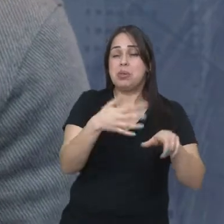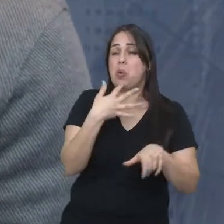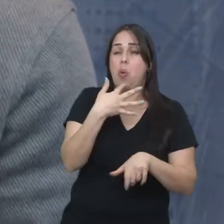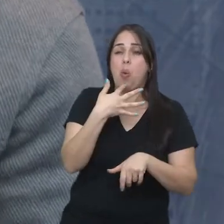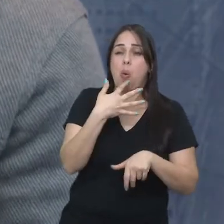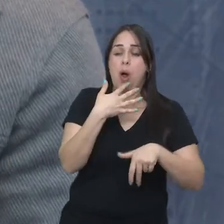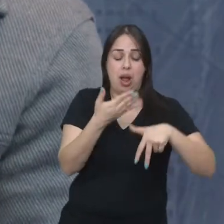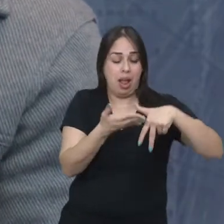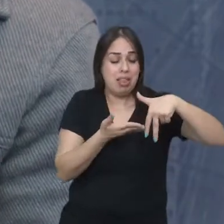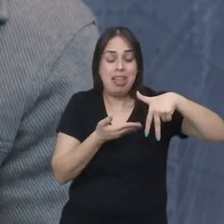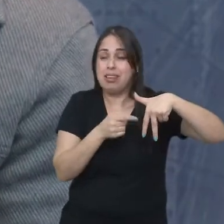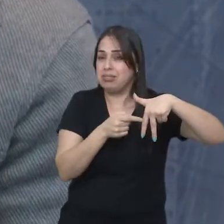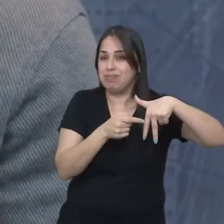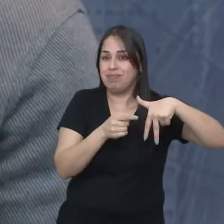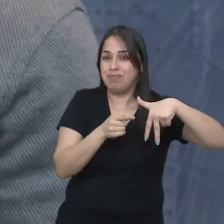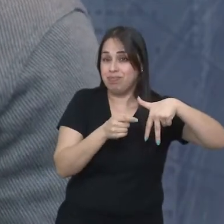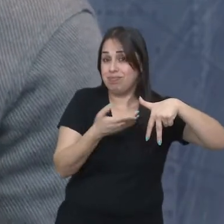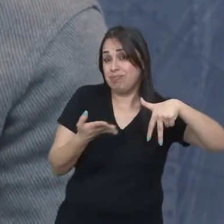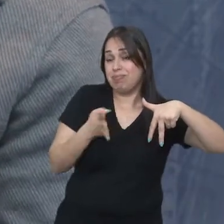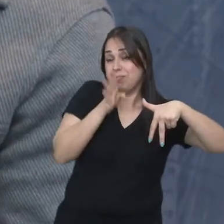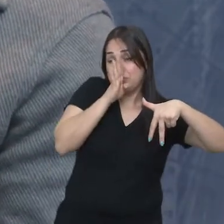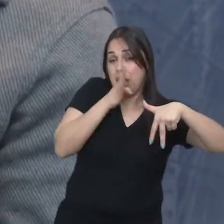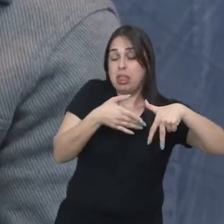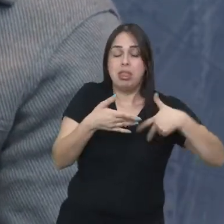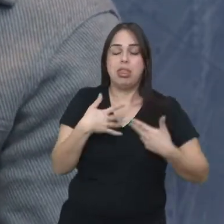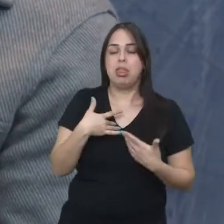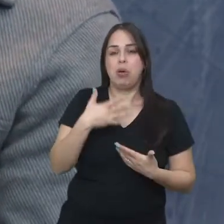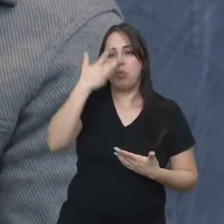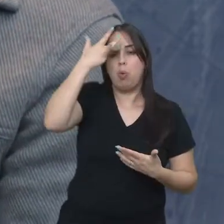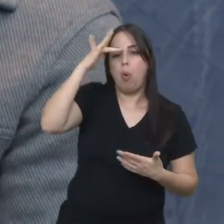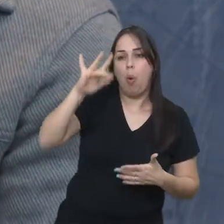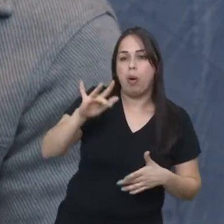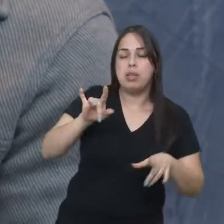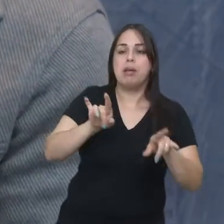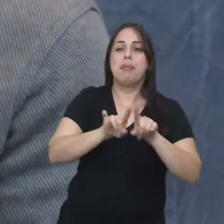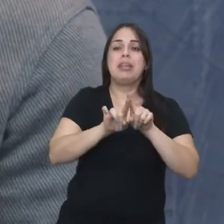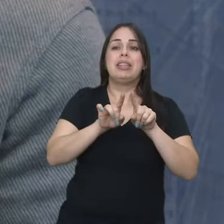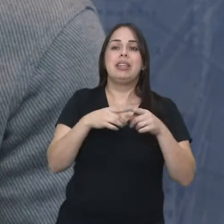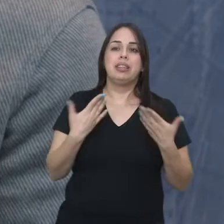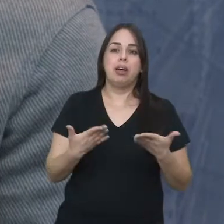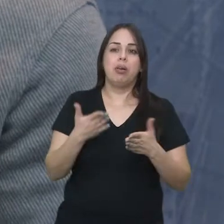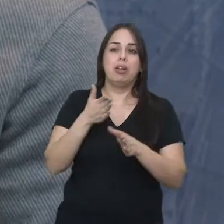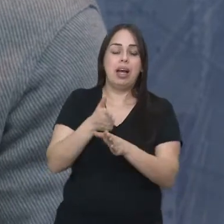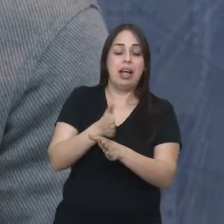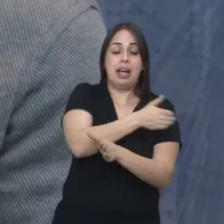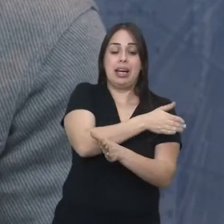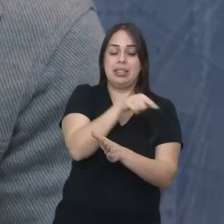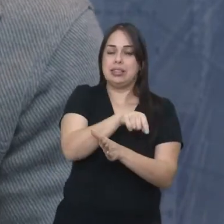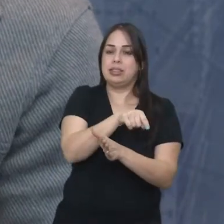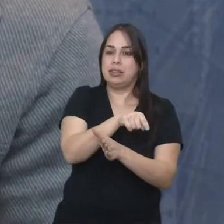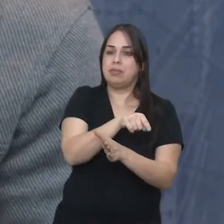alguém com sequelas de poliomielite. Então, essa questão de que a doença,